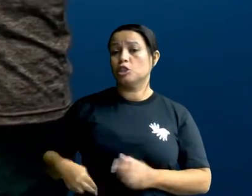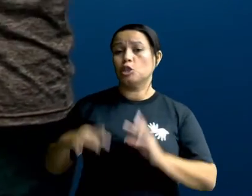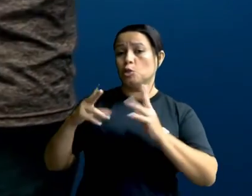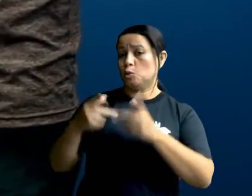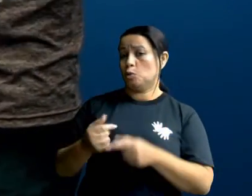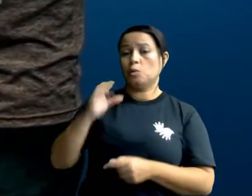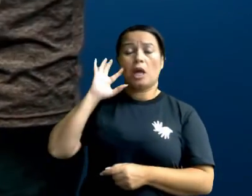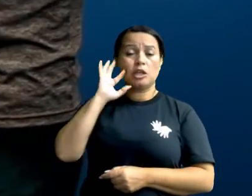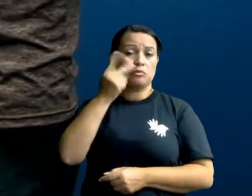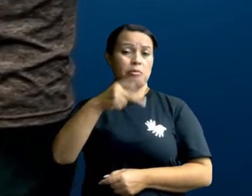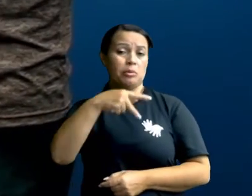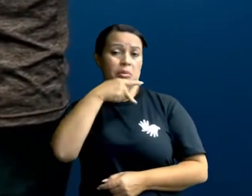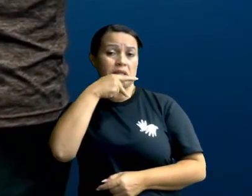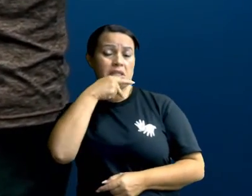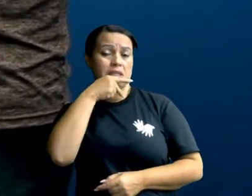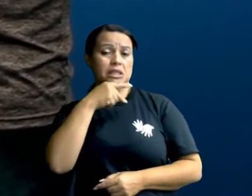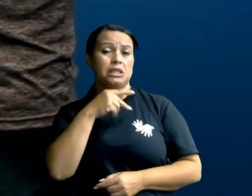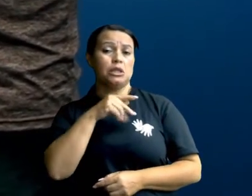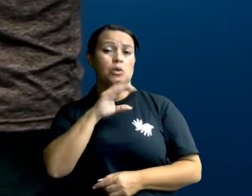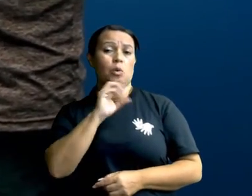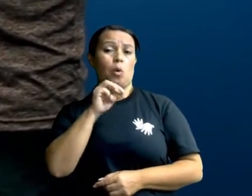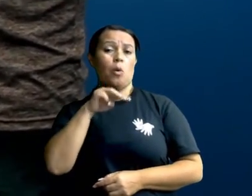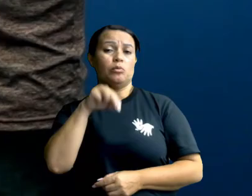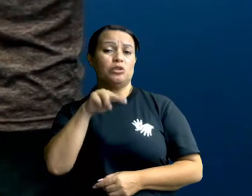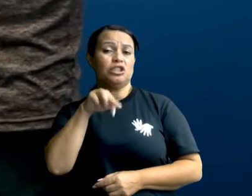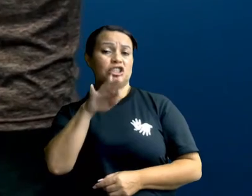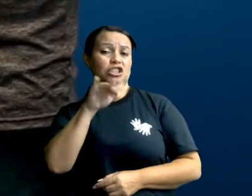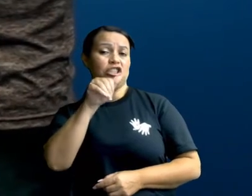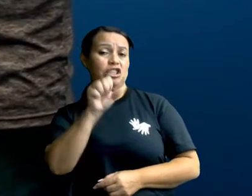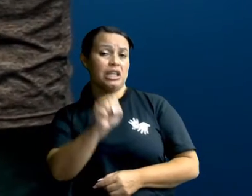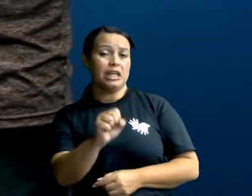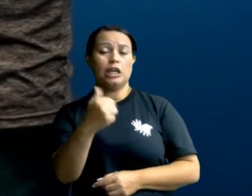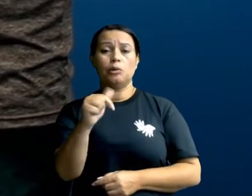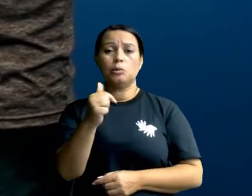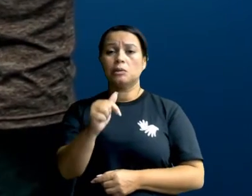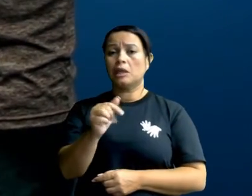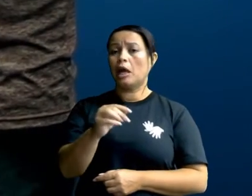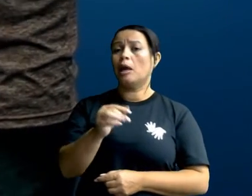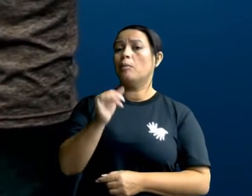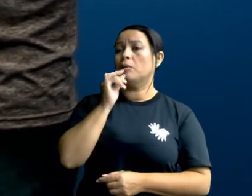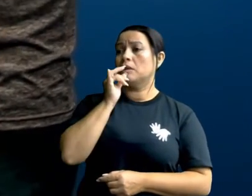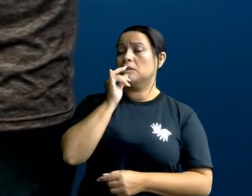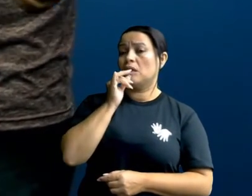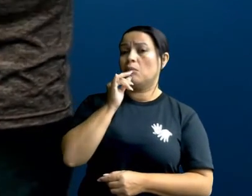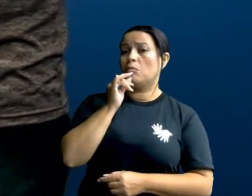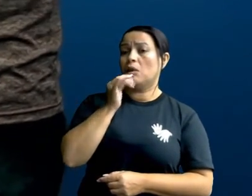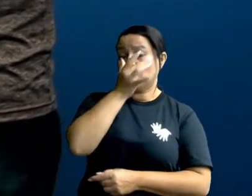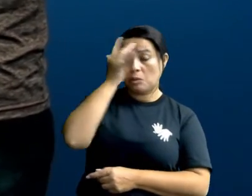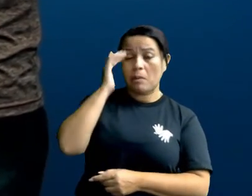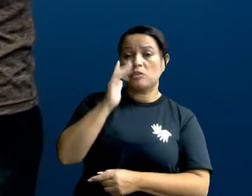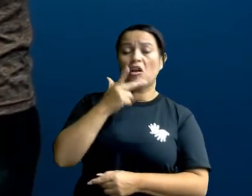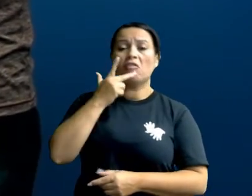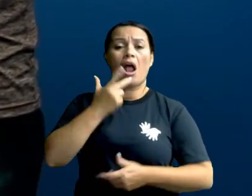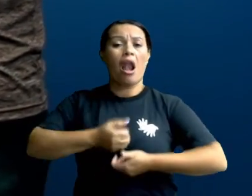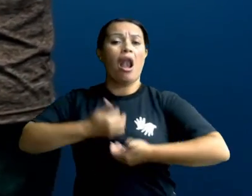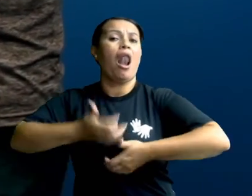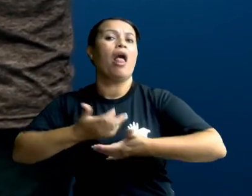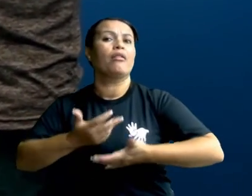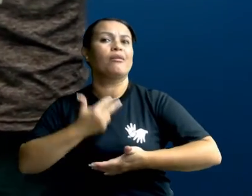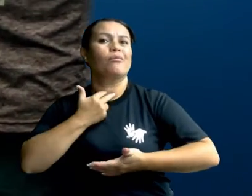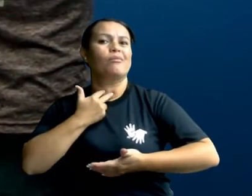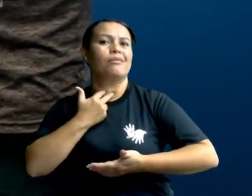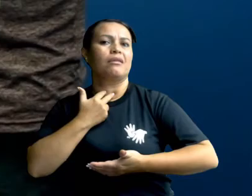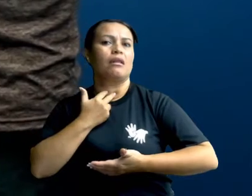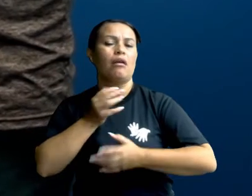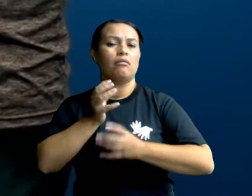decidido pelo Partido Comunista e sem ter muitas vozes, aquelas vozes dissidentes, de pessoas